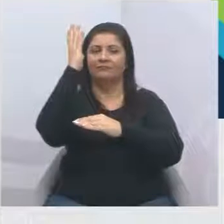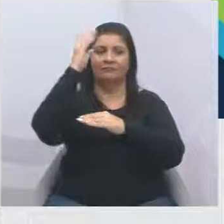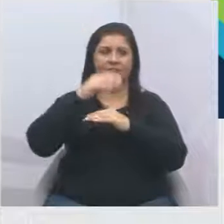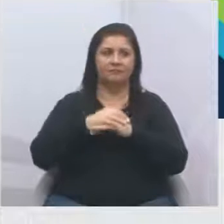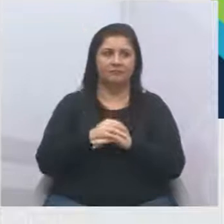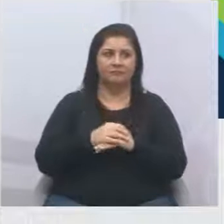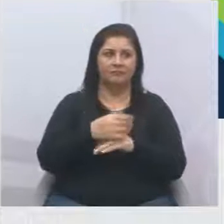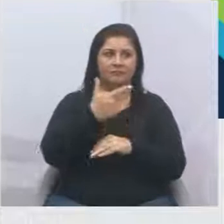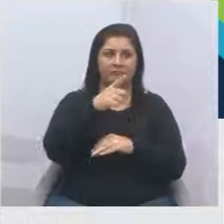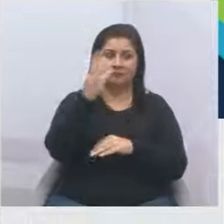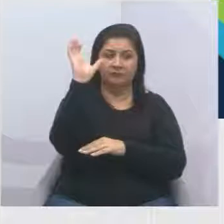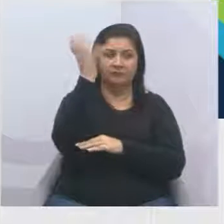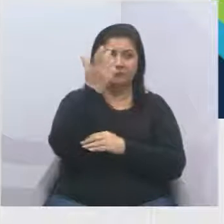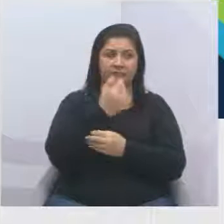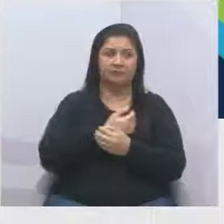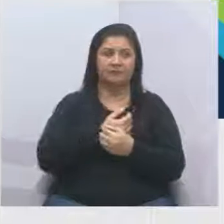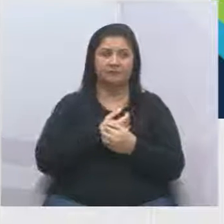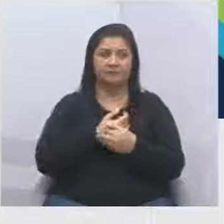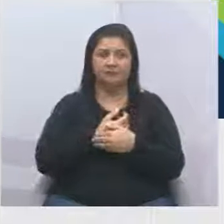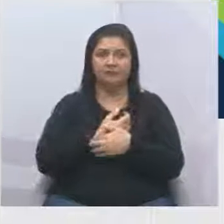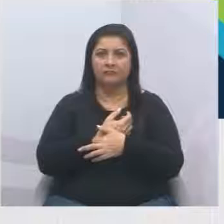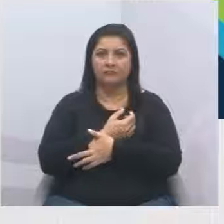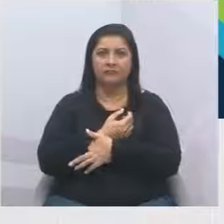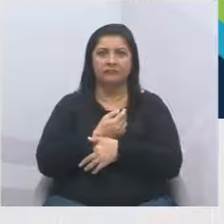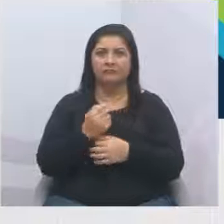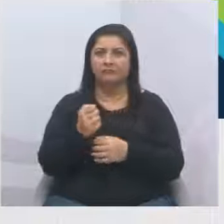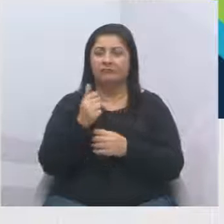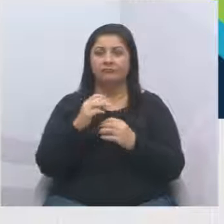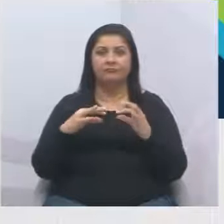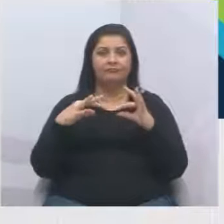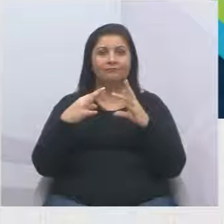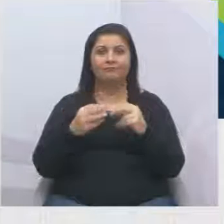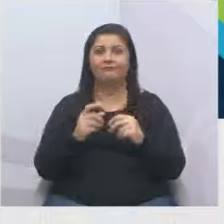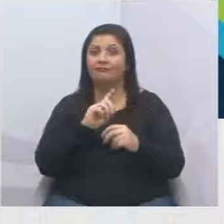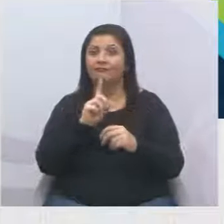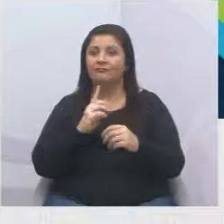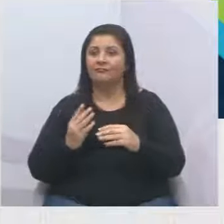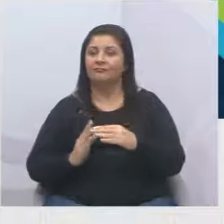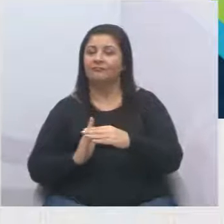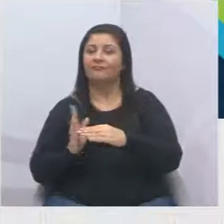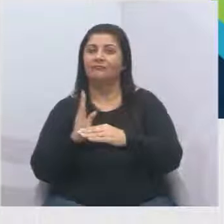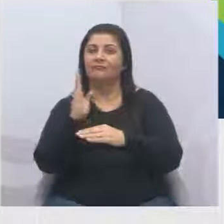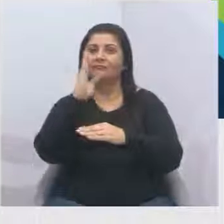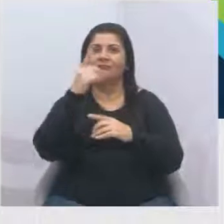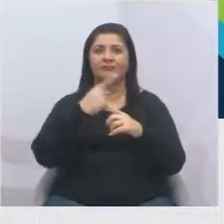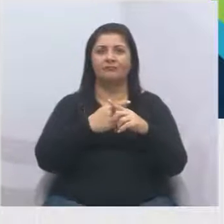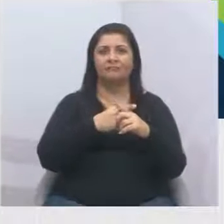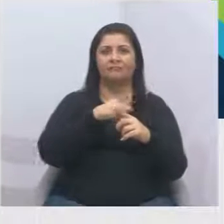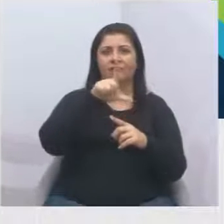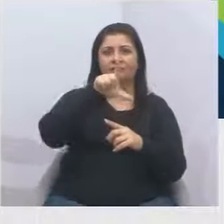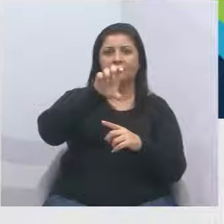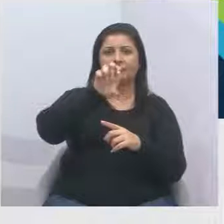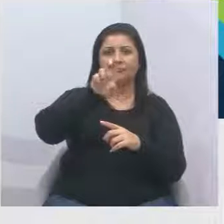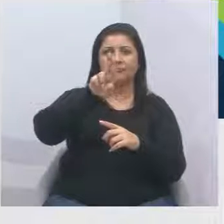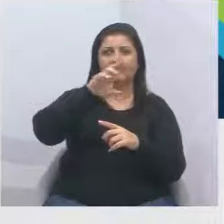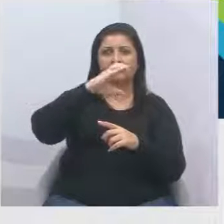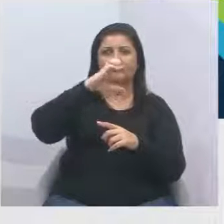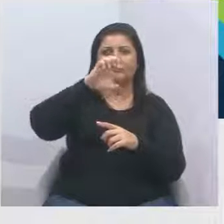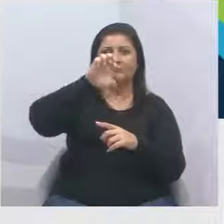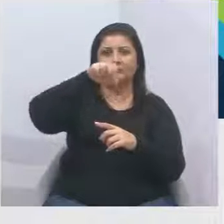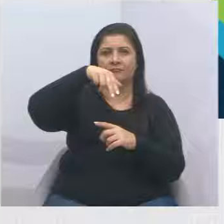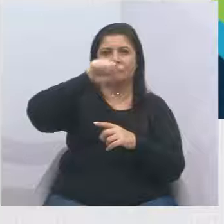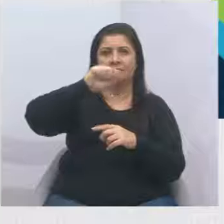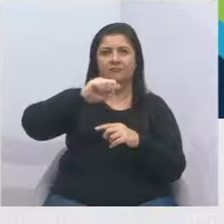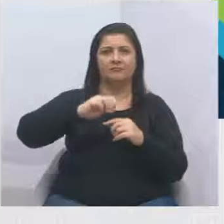foram plantadas e quase todas não foram para frente, por quê? A leucena dominou todas as